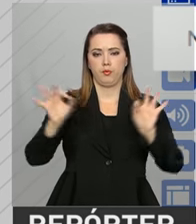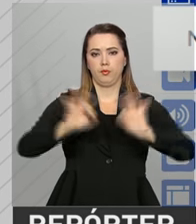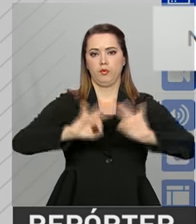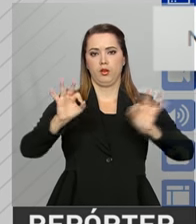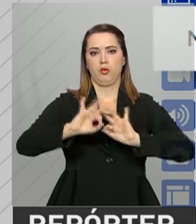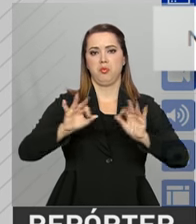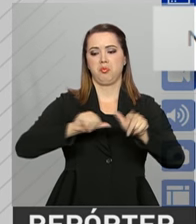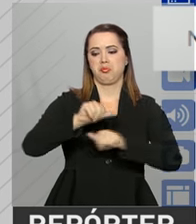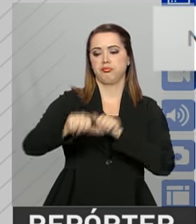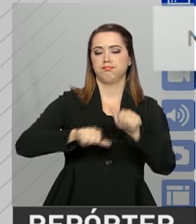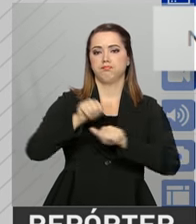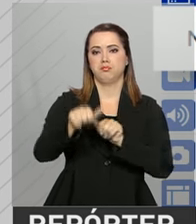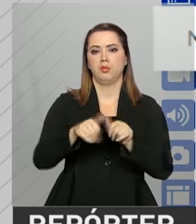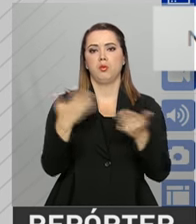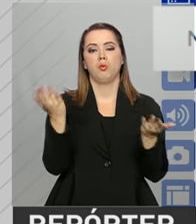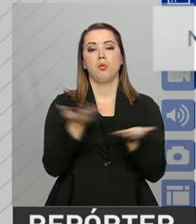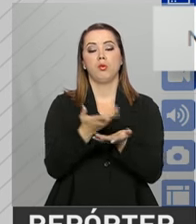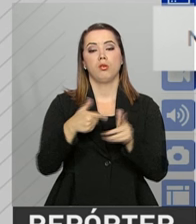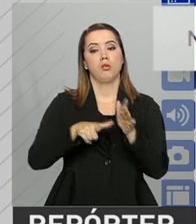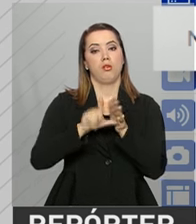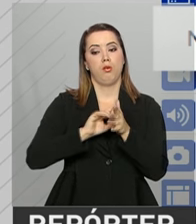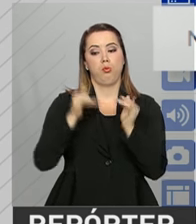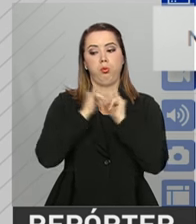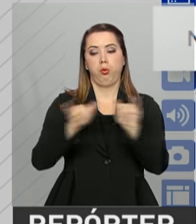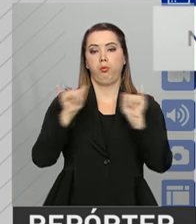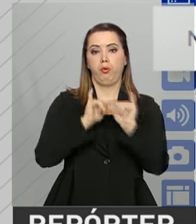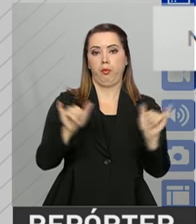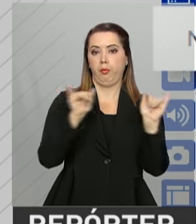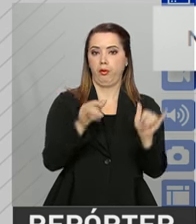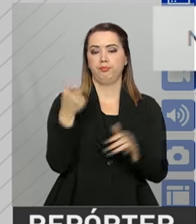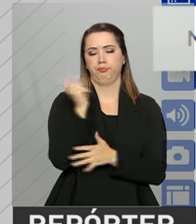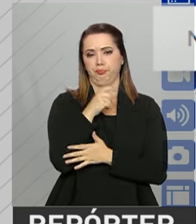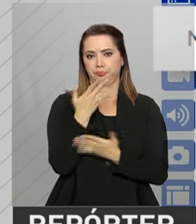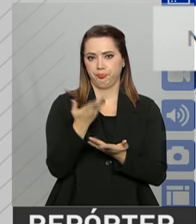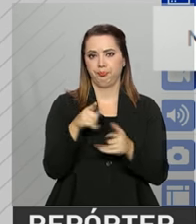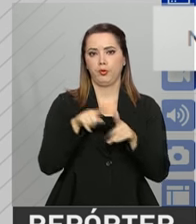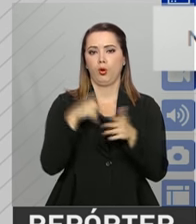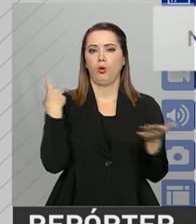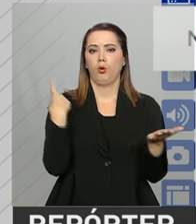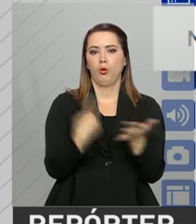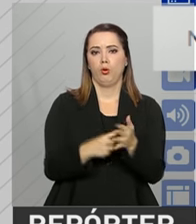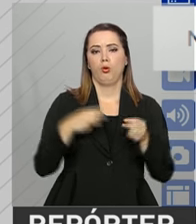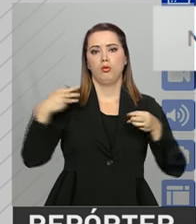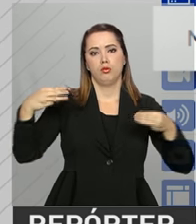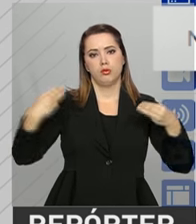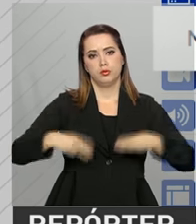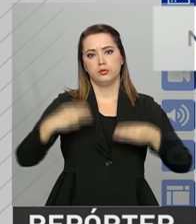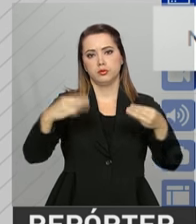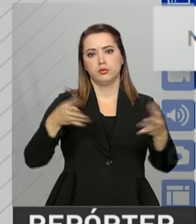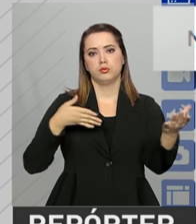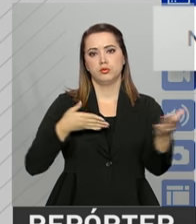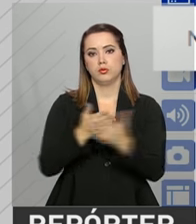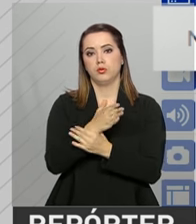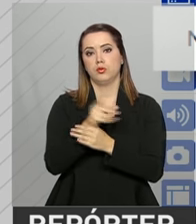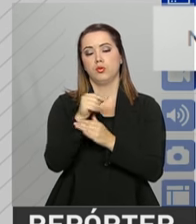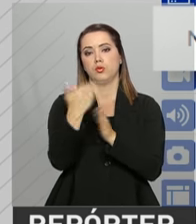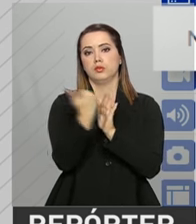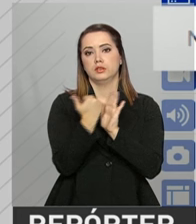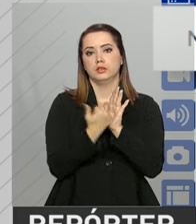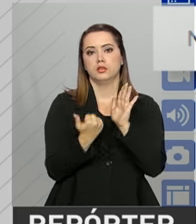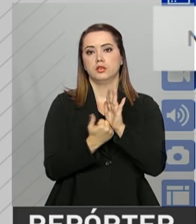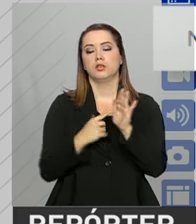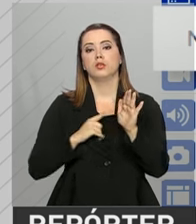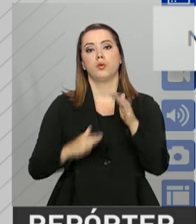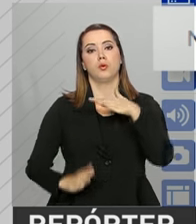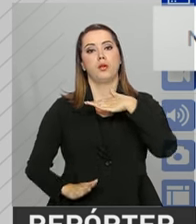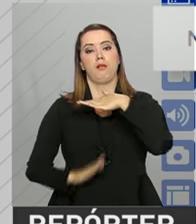garantia, diferentemente do que vinha sendo divulgado. Segundo a nota, o compromisso do Ministério é com a aprovação da medida que estabelece limite